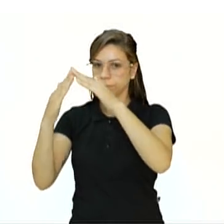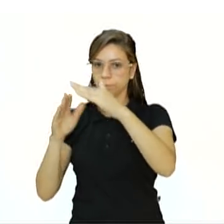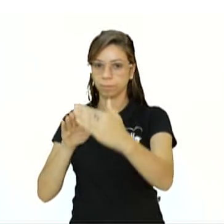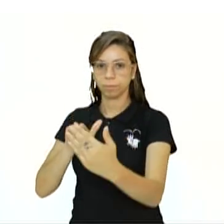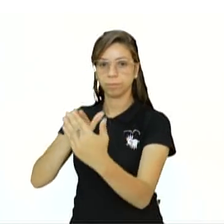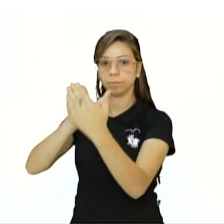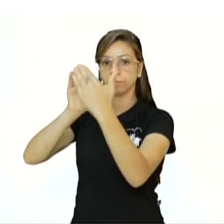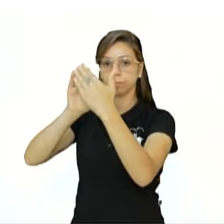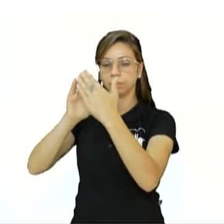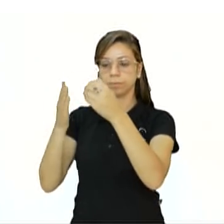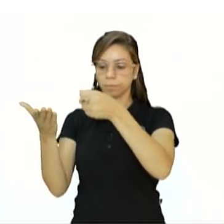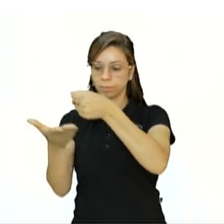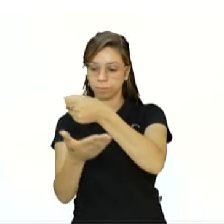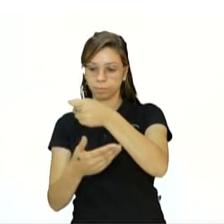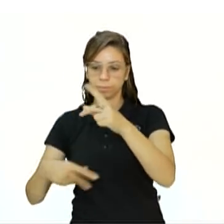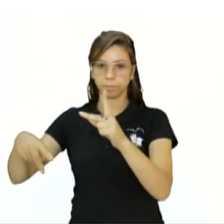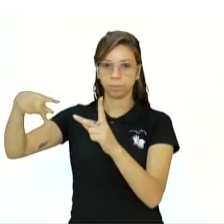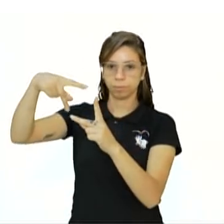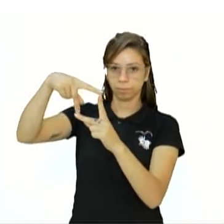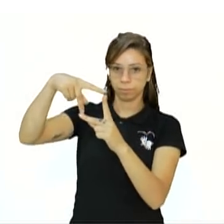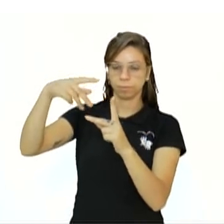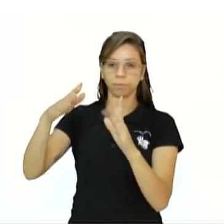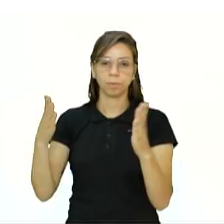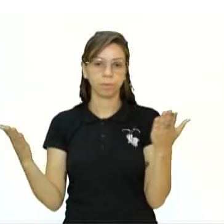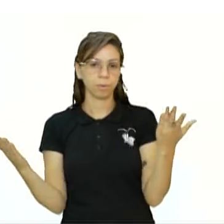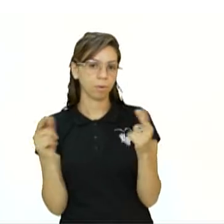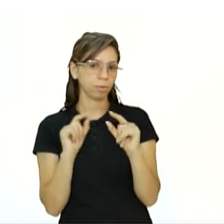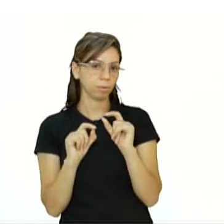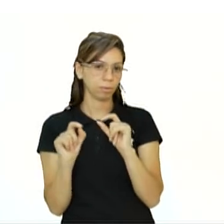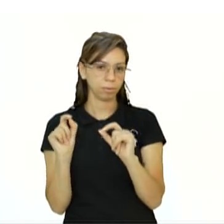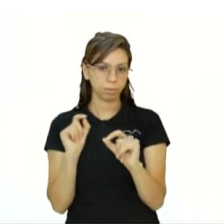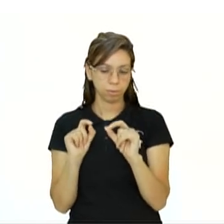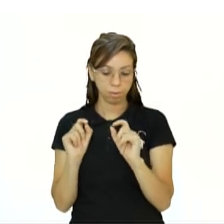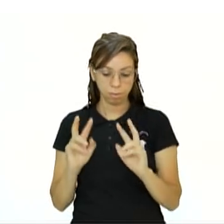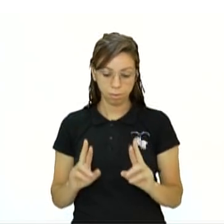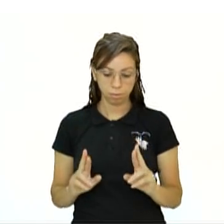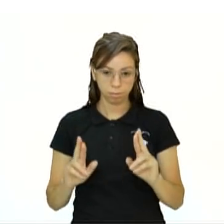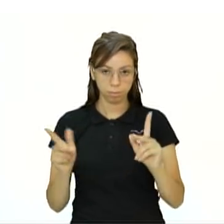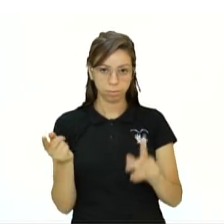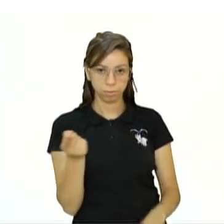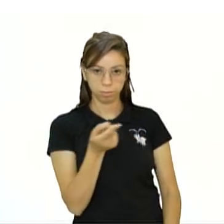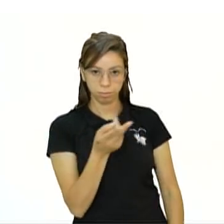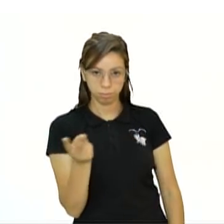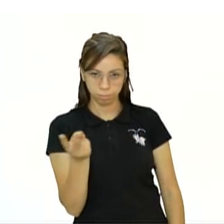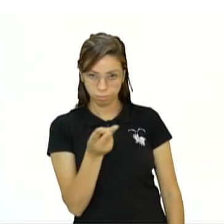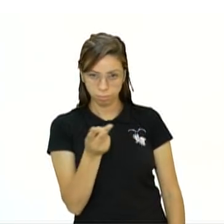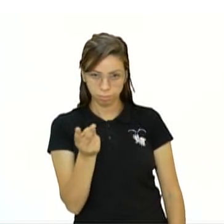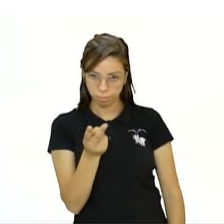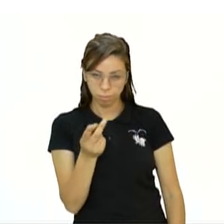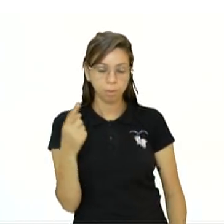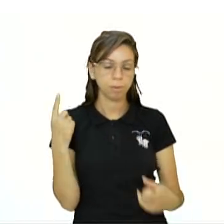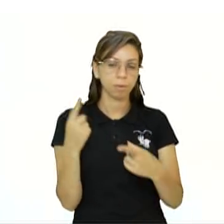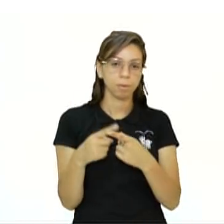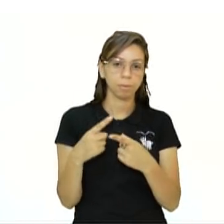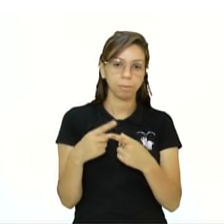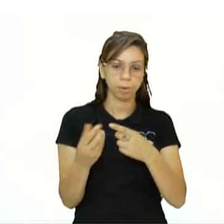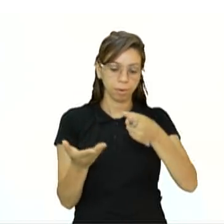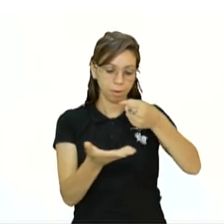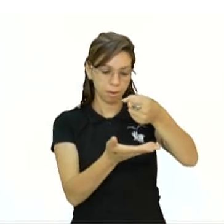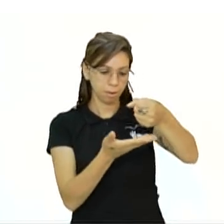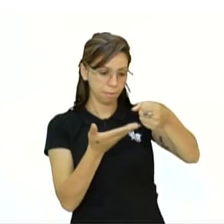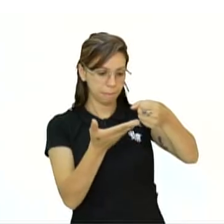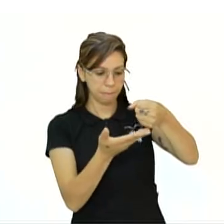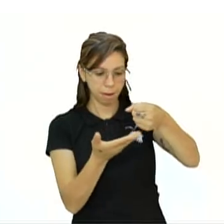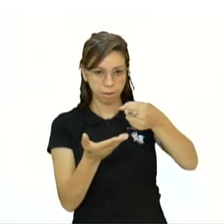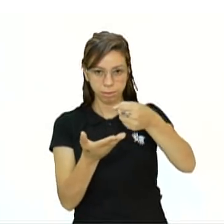base quadrada. Hoje vocês verão a diferença entre elas, porque a base muda e